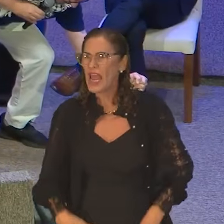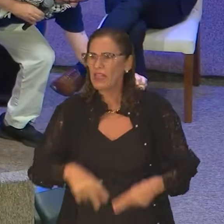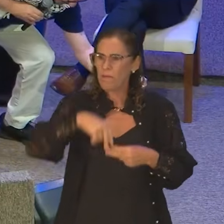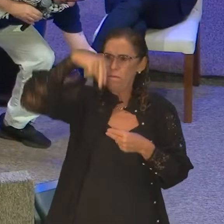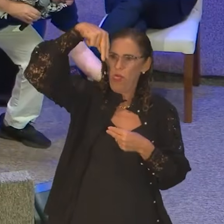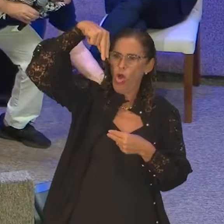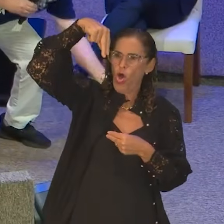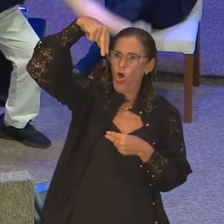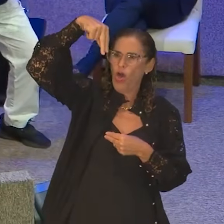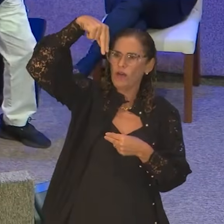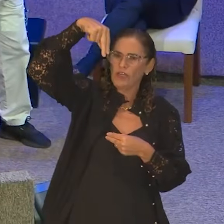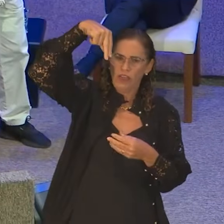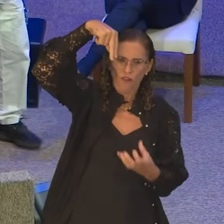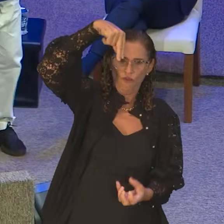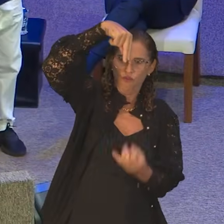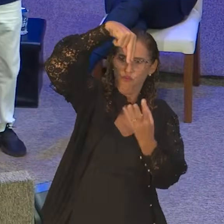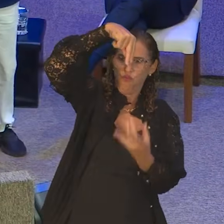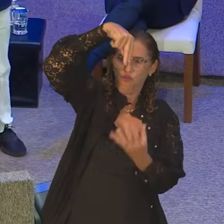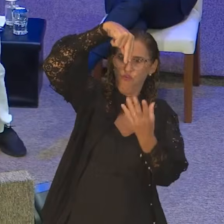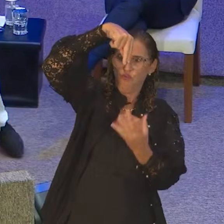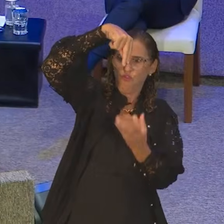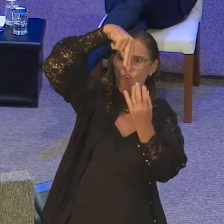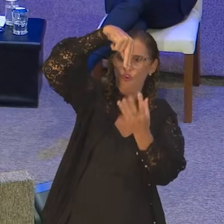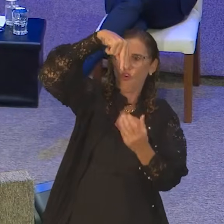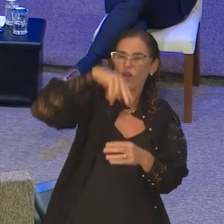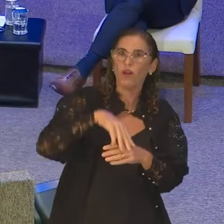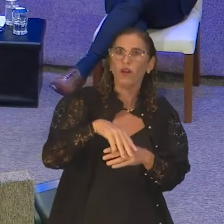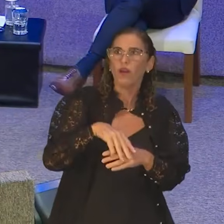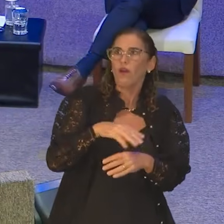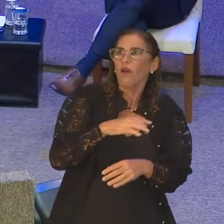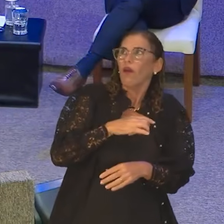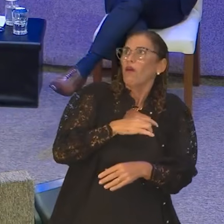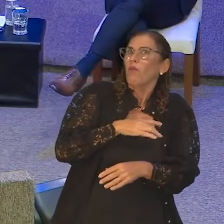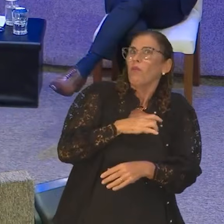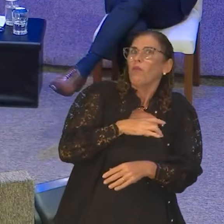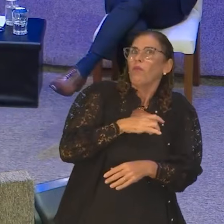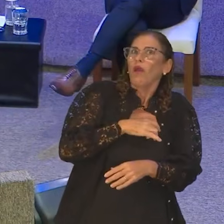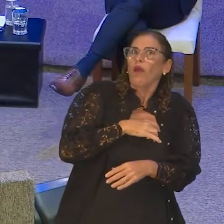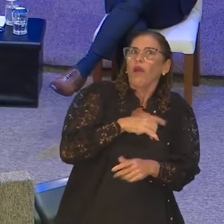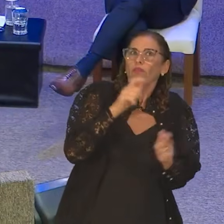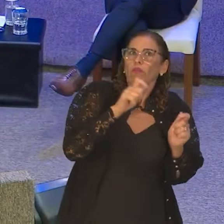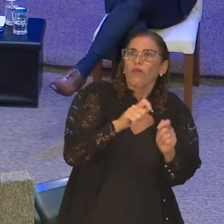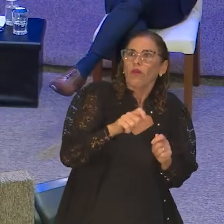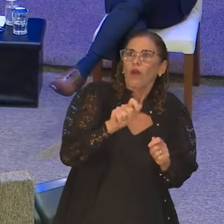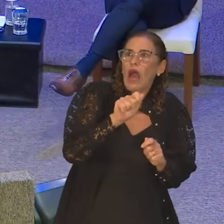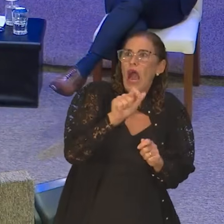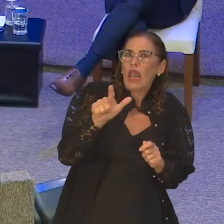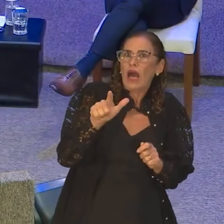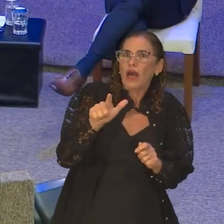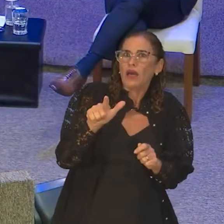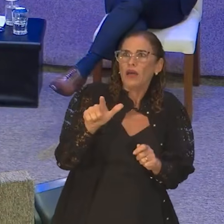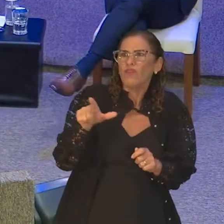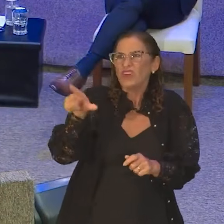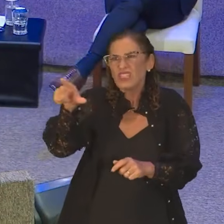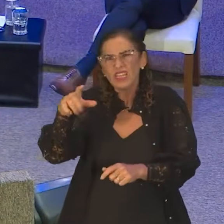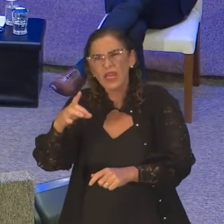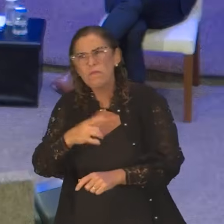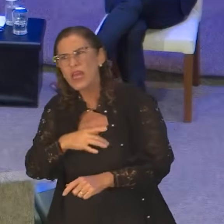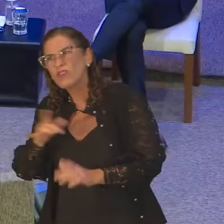mexer ali no fogo, te levantar você melhor. Você fica com medo desse Deus. Eu não tenho medo de Jesus. Quem tem medo de